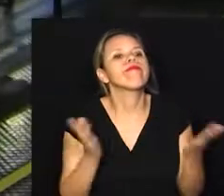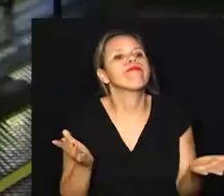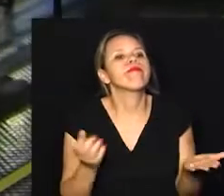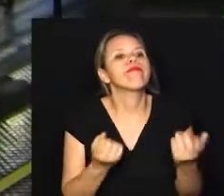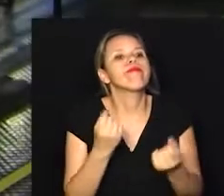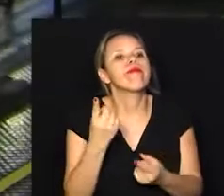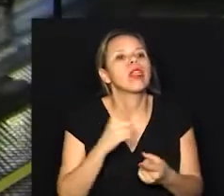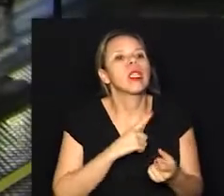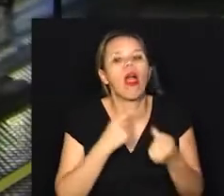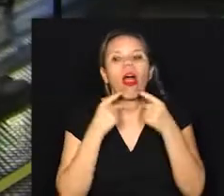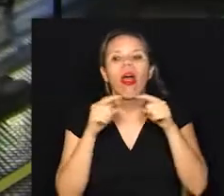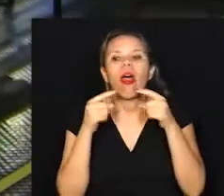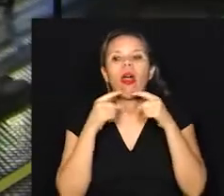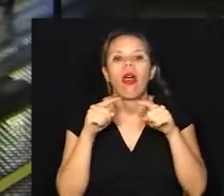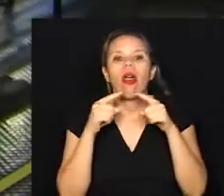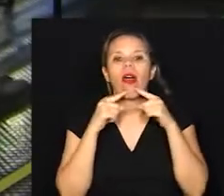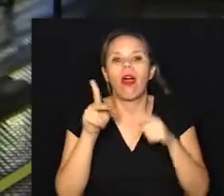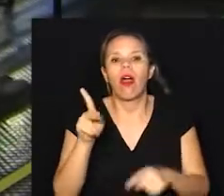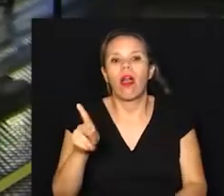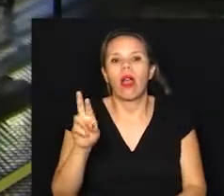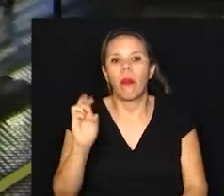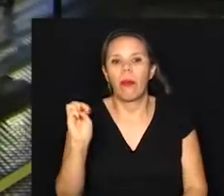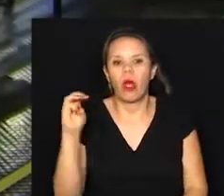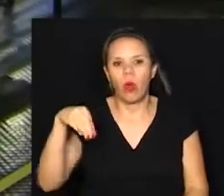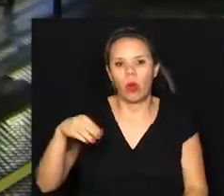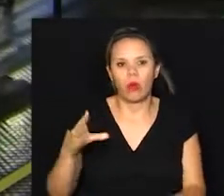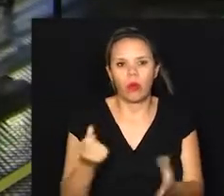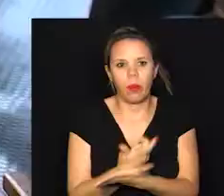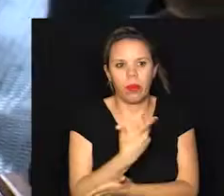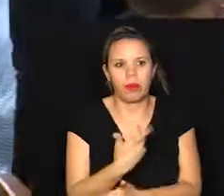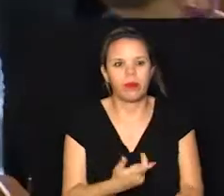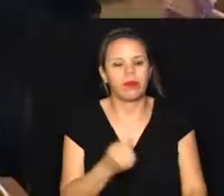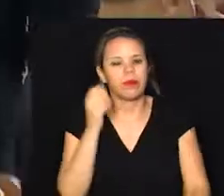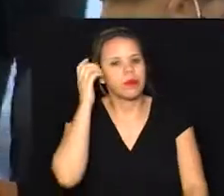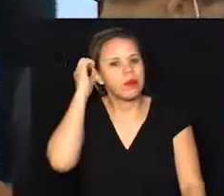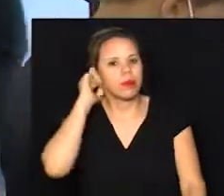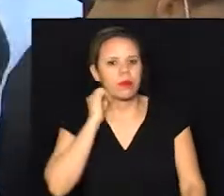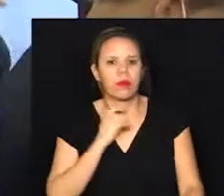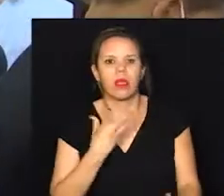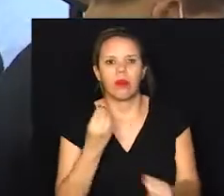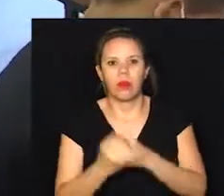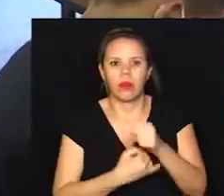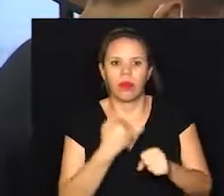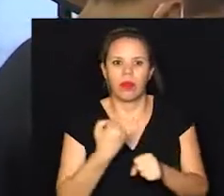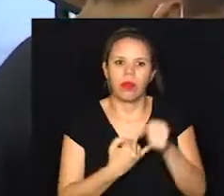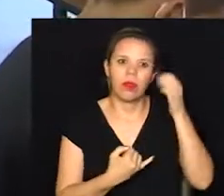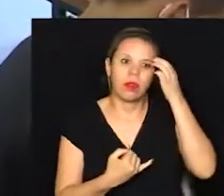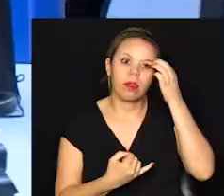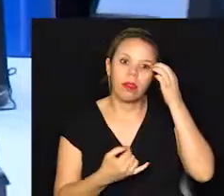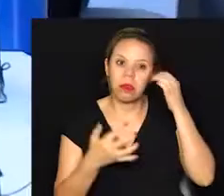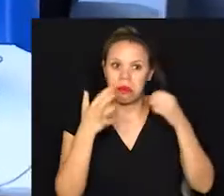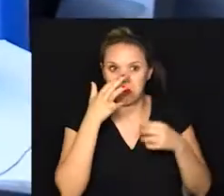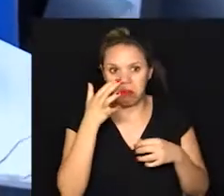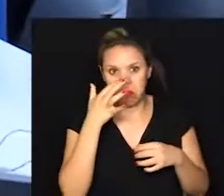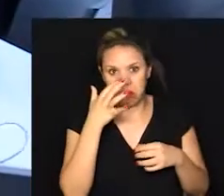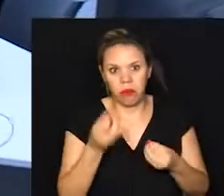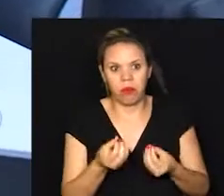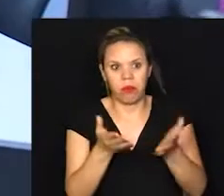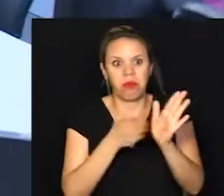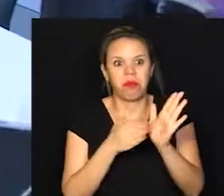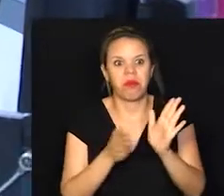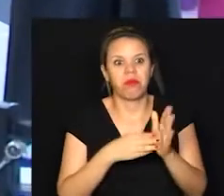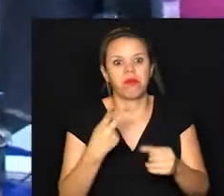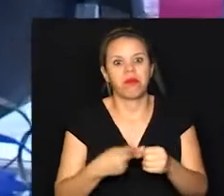se eventualmente ela tem alguma reclamação no Procon antes de concluir a compra. E olha, tem muito site que chama atenção por